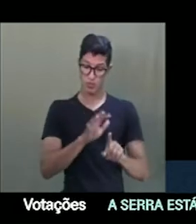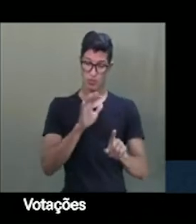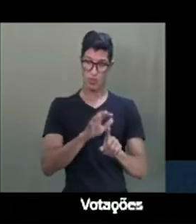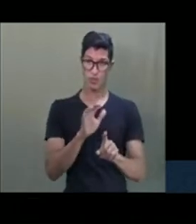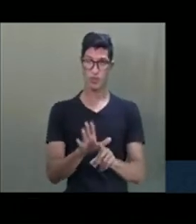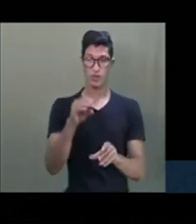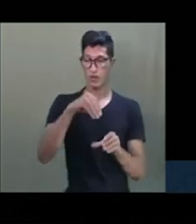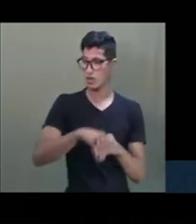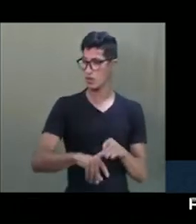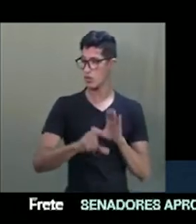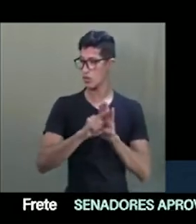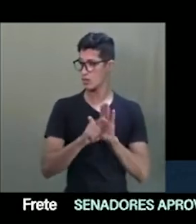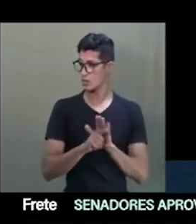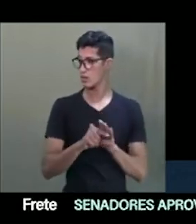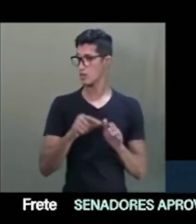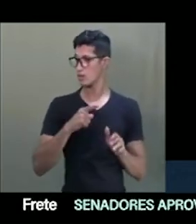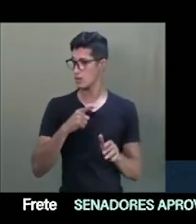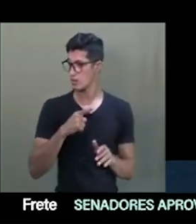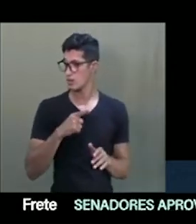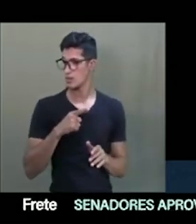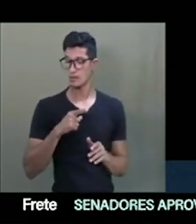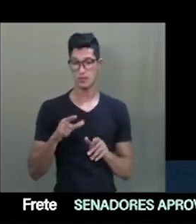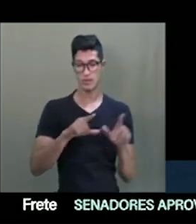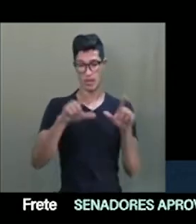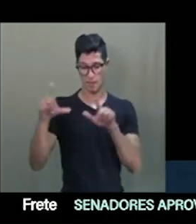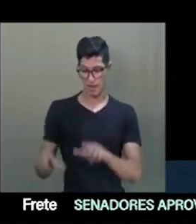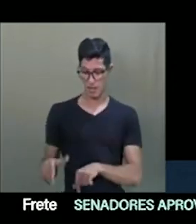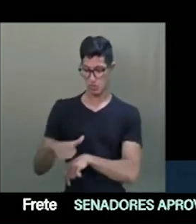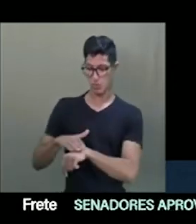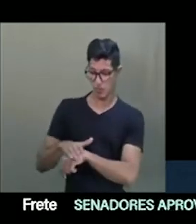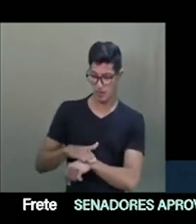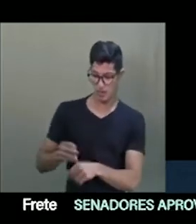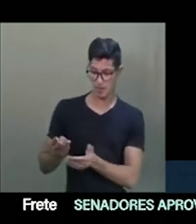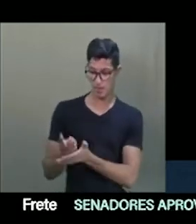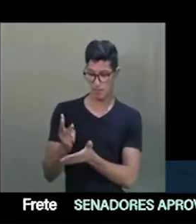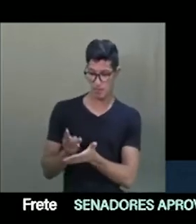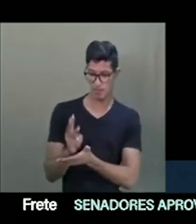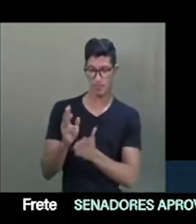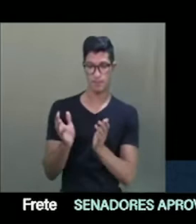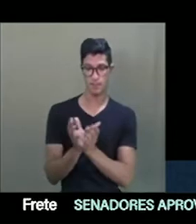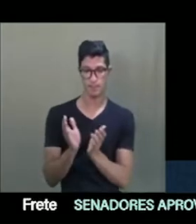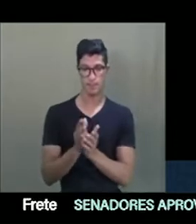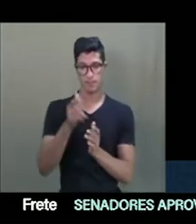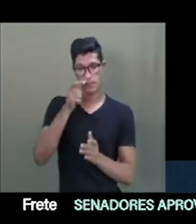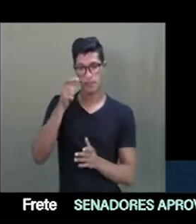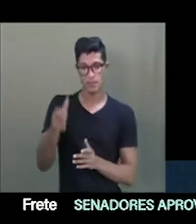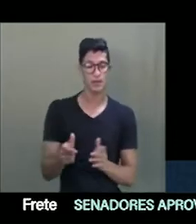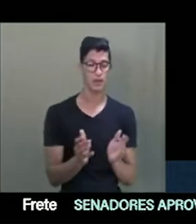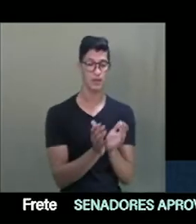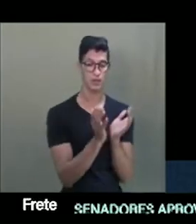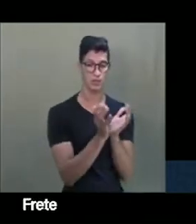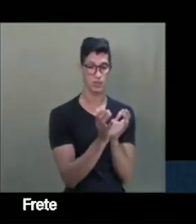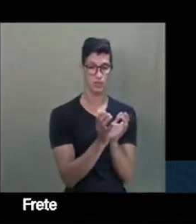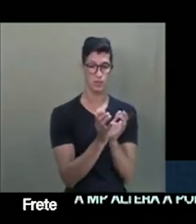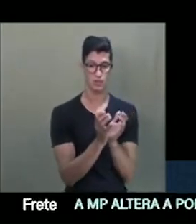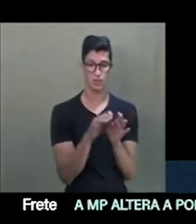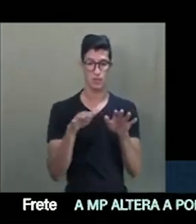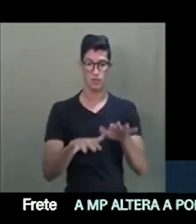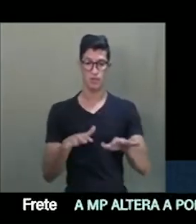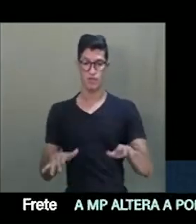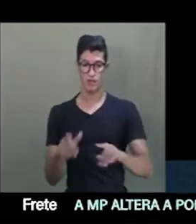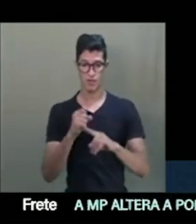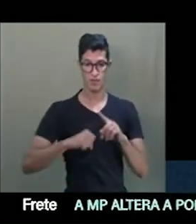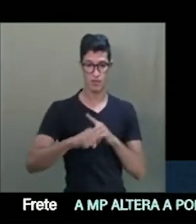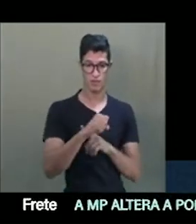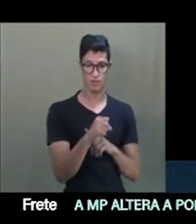nos legisladores, de conversa, de vir ao gabinete, de conversar com a gente pelo WhatsApp, grupos de interesse, grupos de movimentos